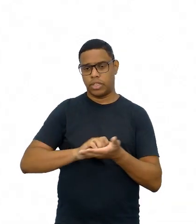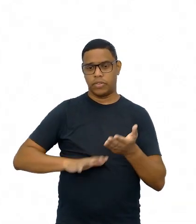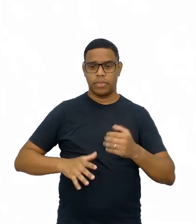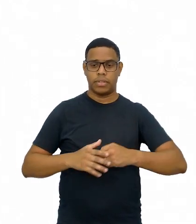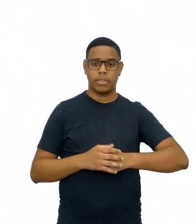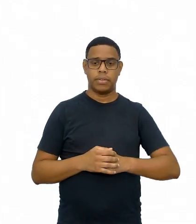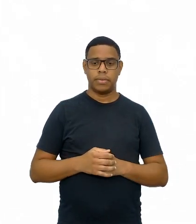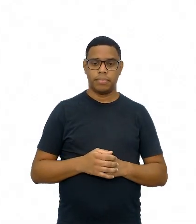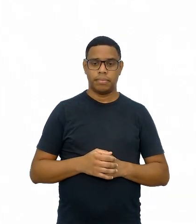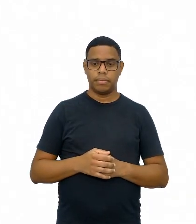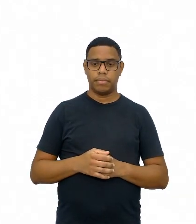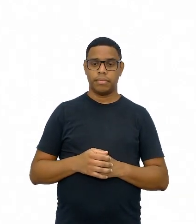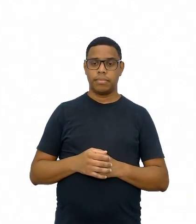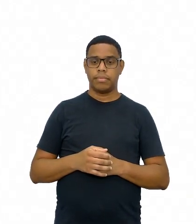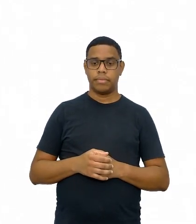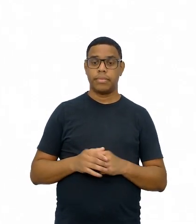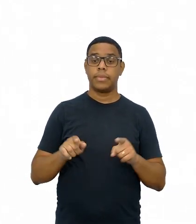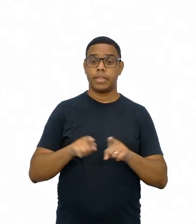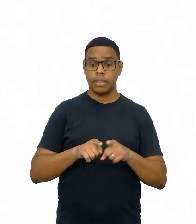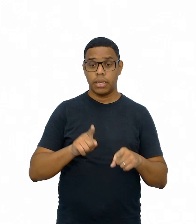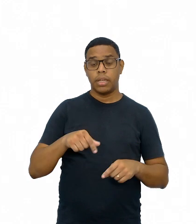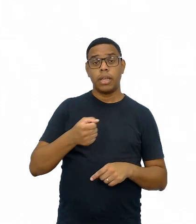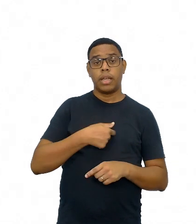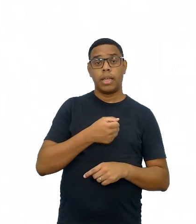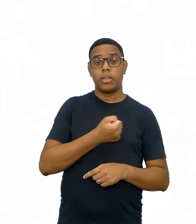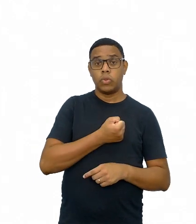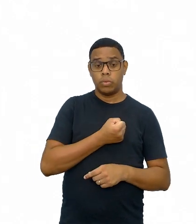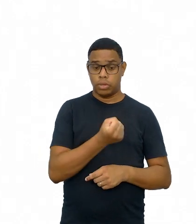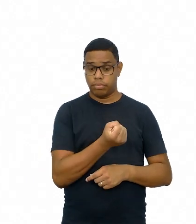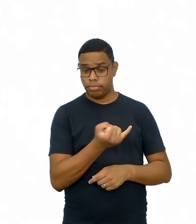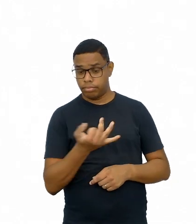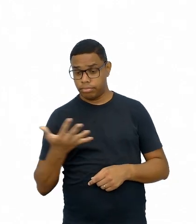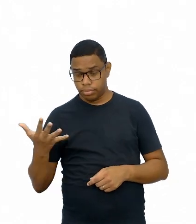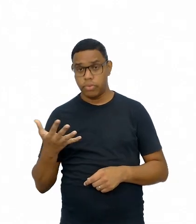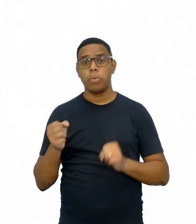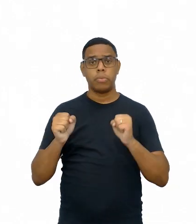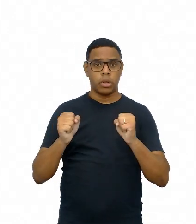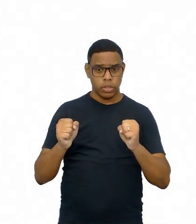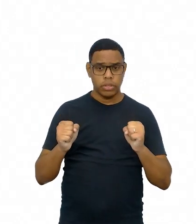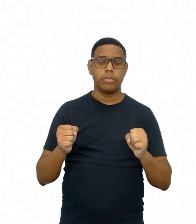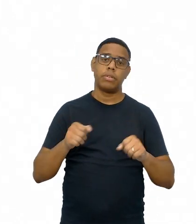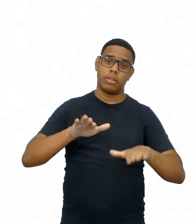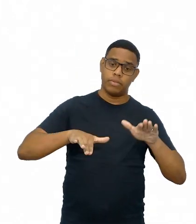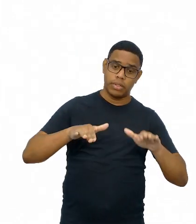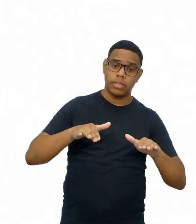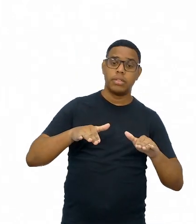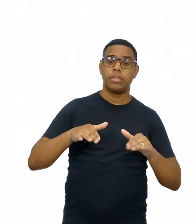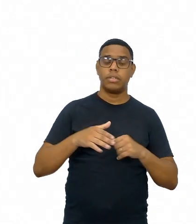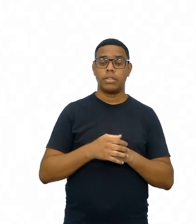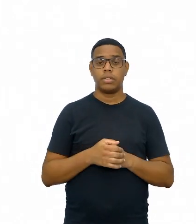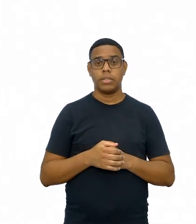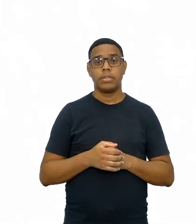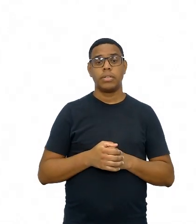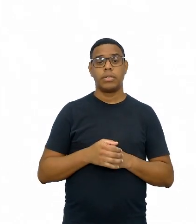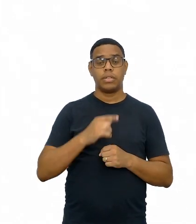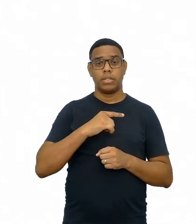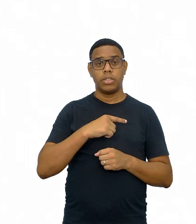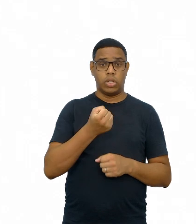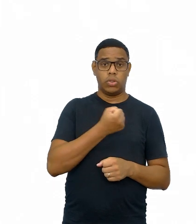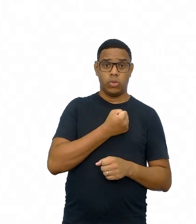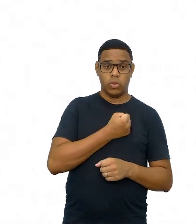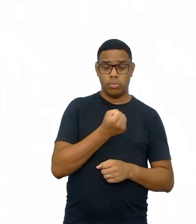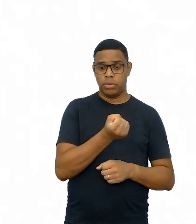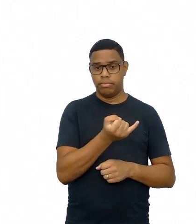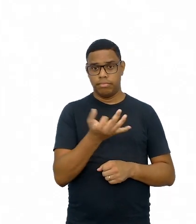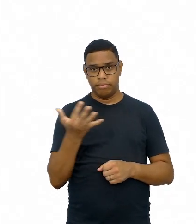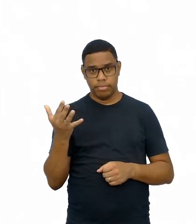aqui. E nós temos as sequências numéricas, que pode ser, né, muitas vezes vista como uma lista de números